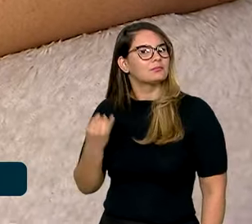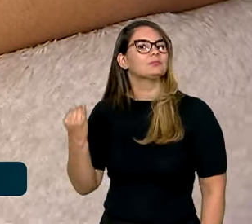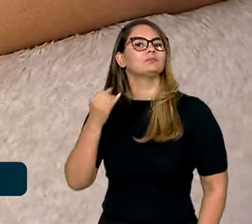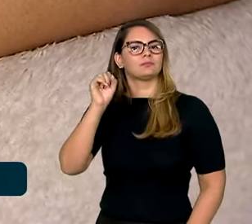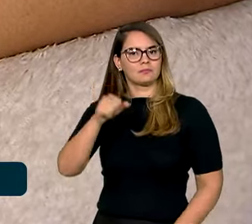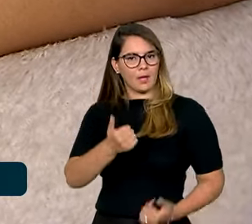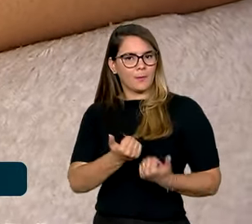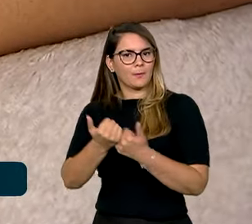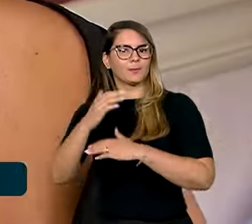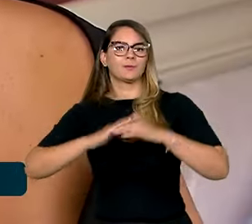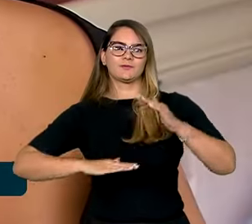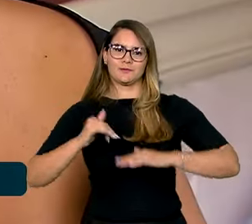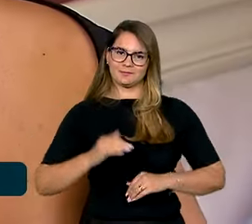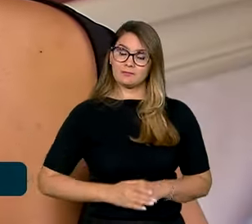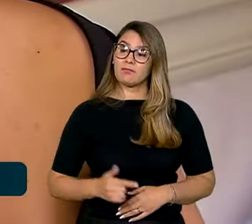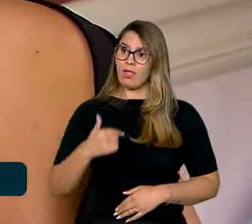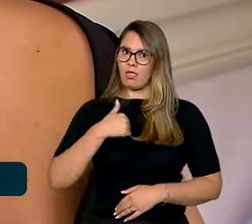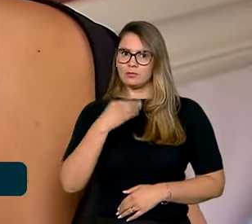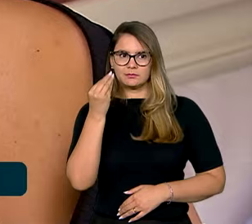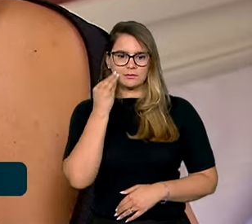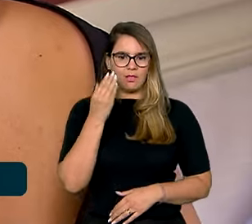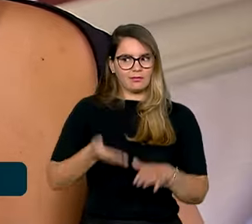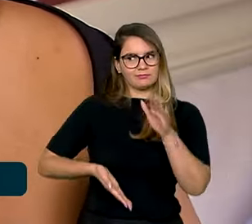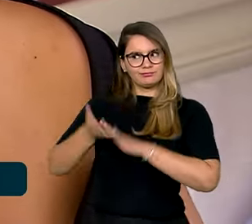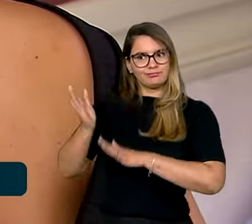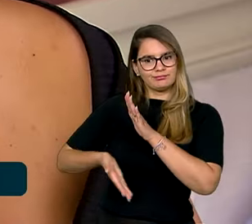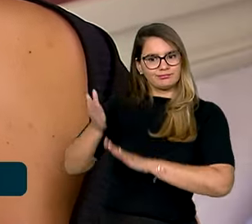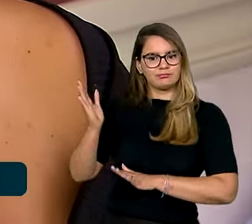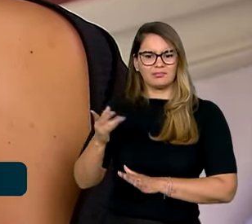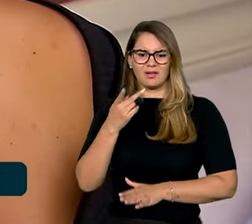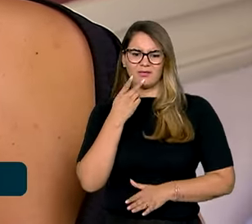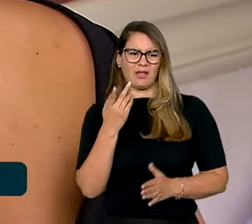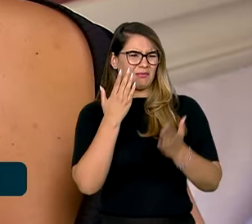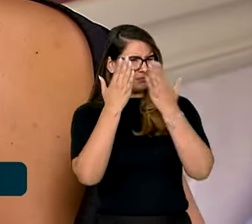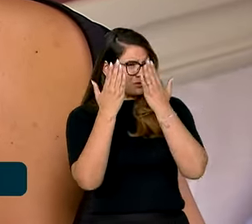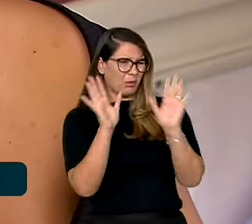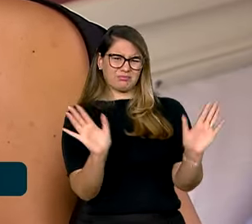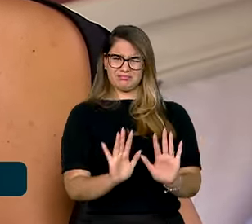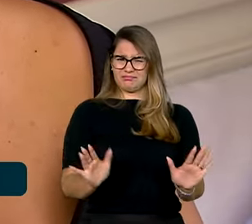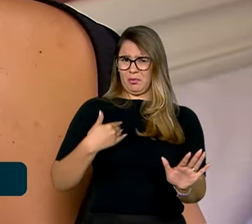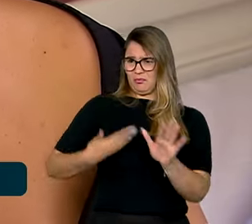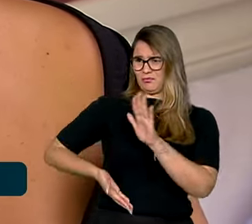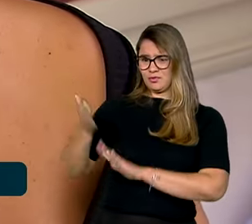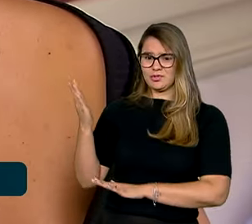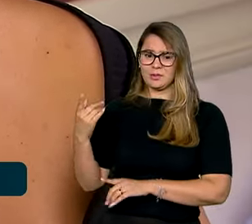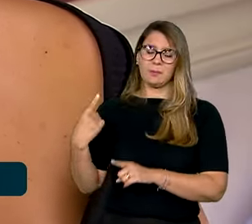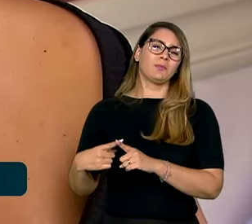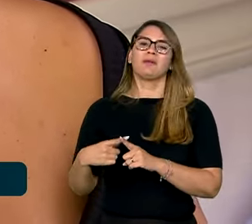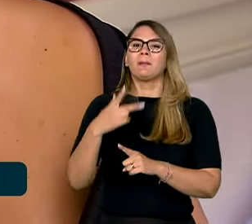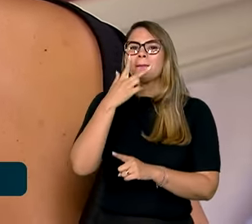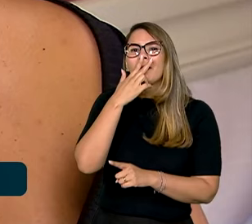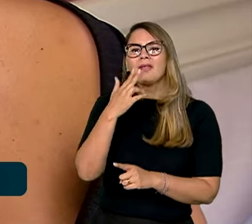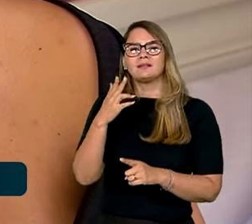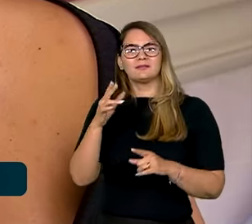do apoio profissional. Eu mesmo fugia, falar de psicóloga eu fugia, porque me faz, tipo assim, toque